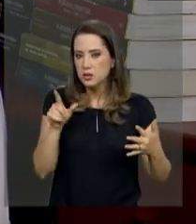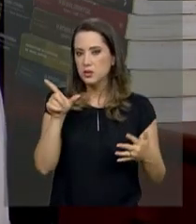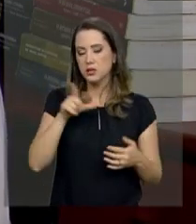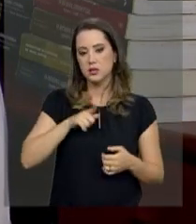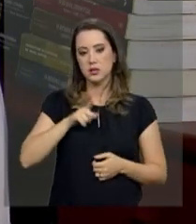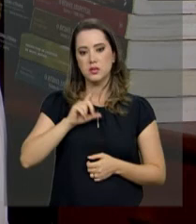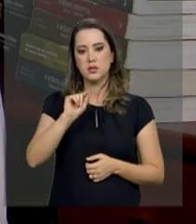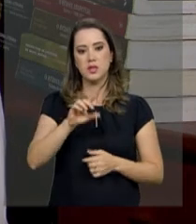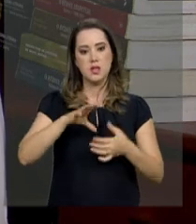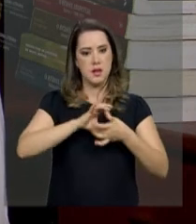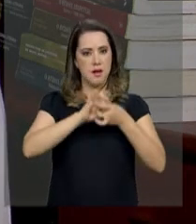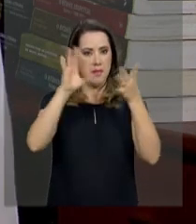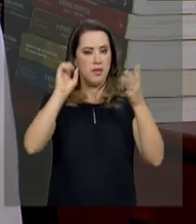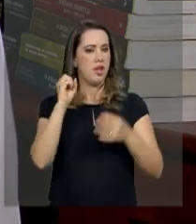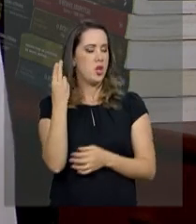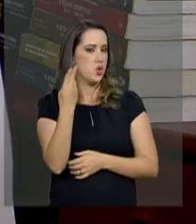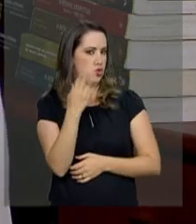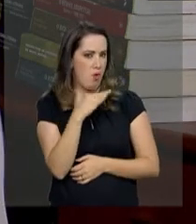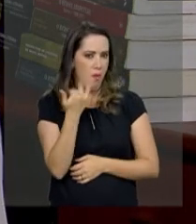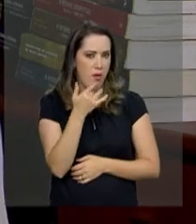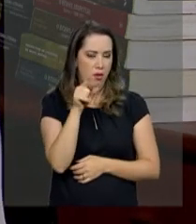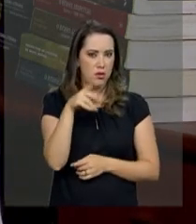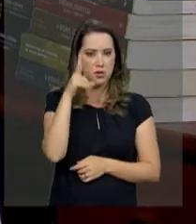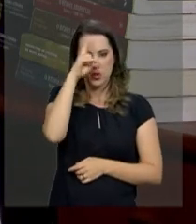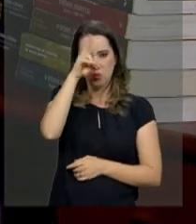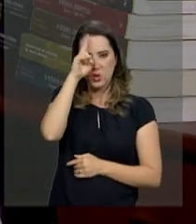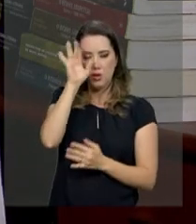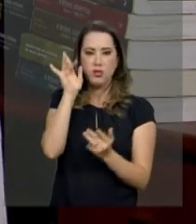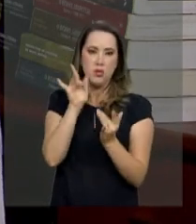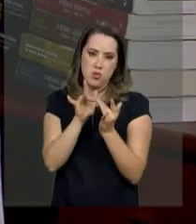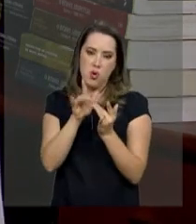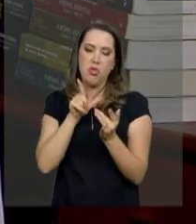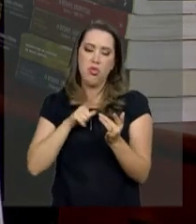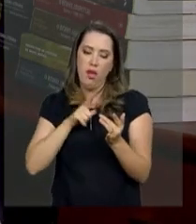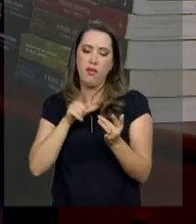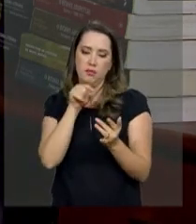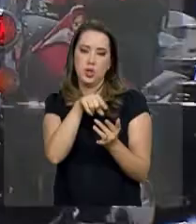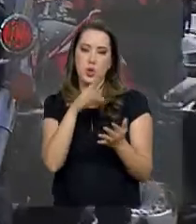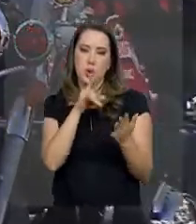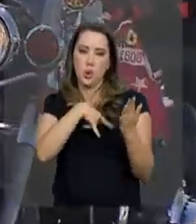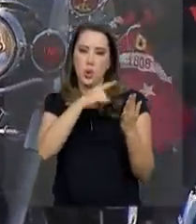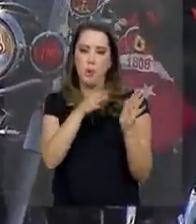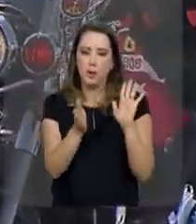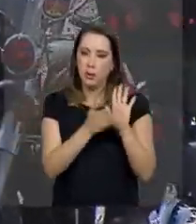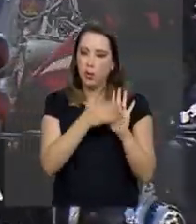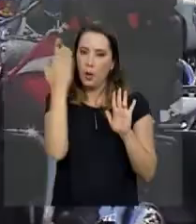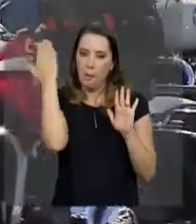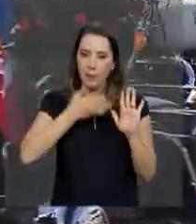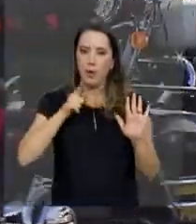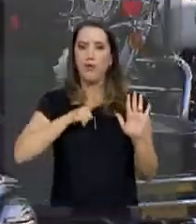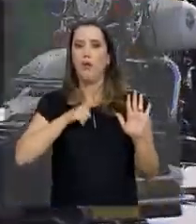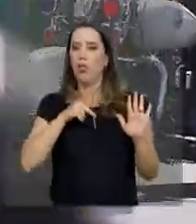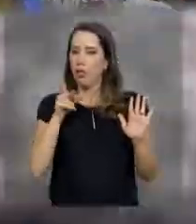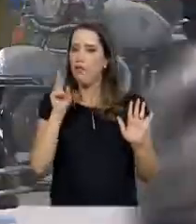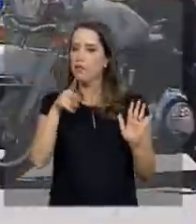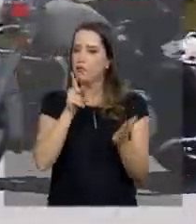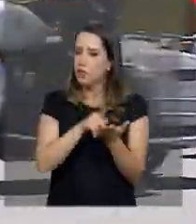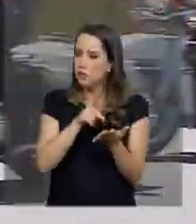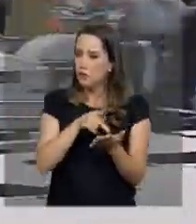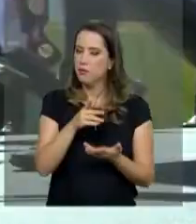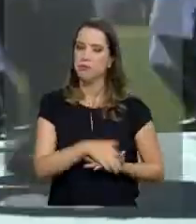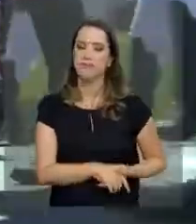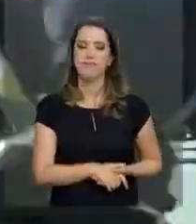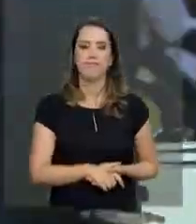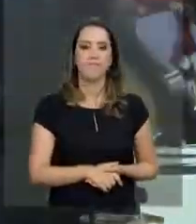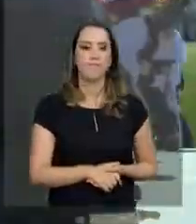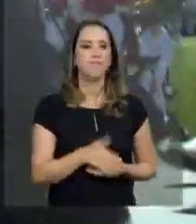essa um consenso o gráfico elas ocorreram e documental também em 2022 a independência do